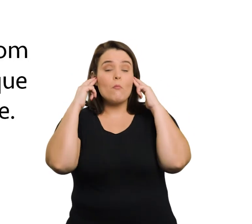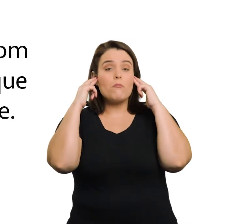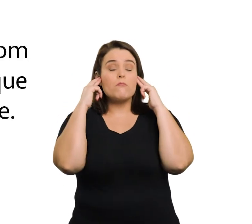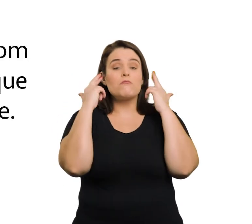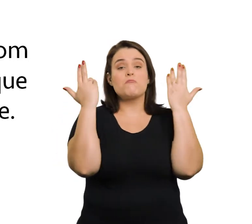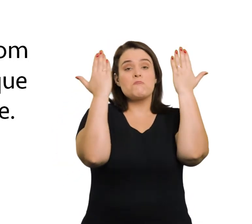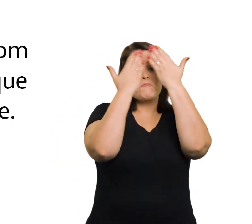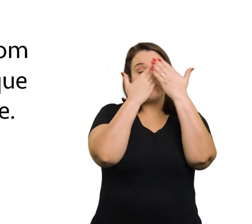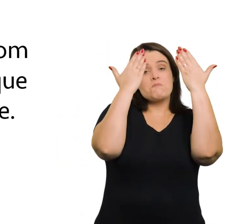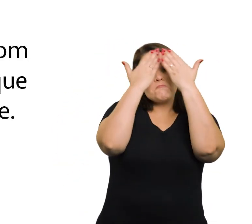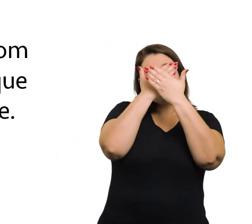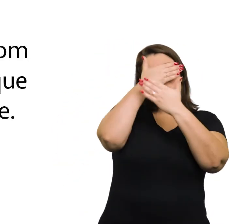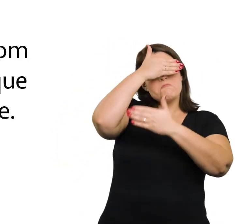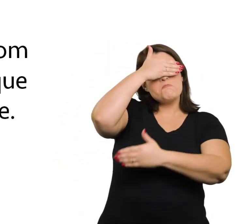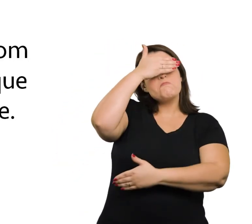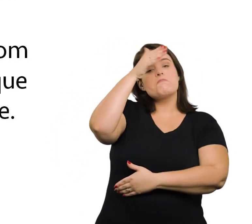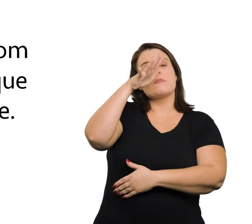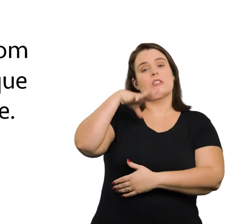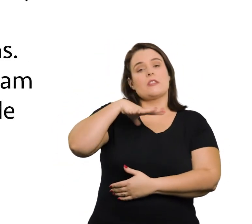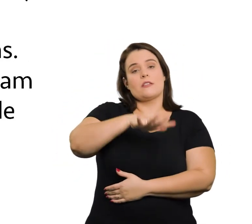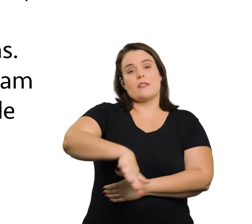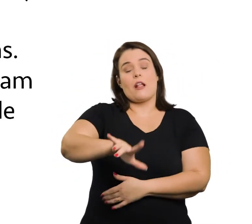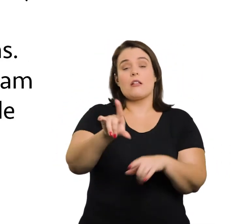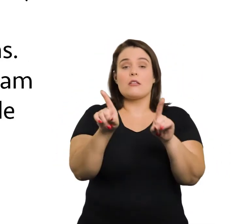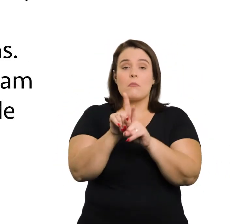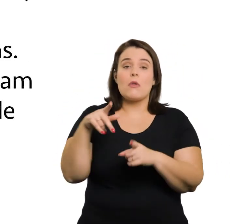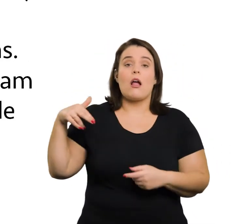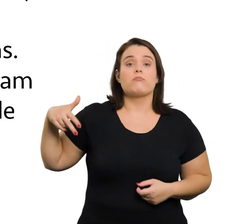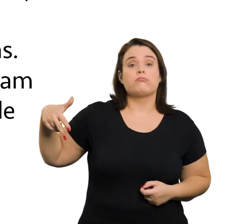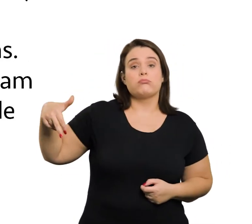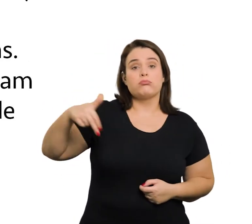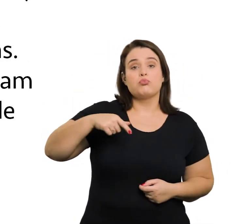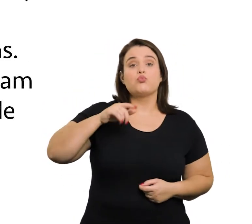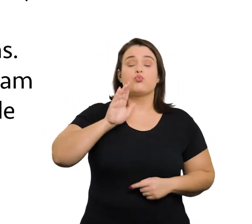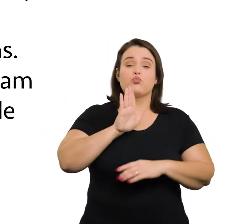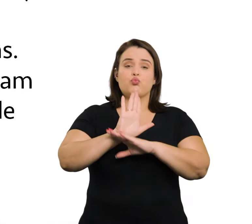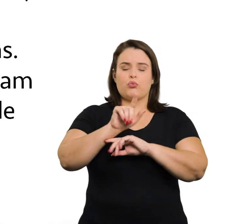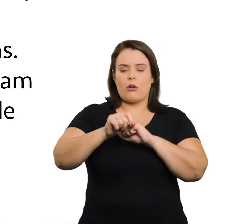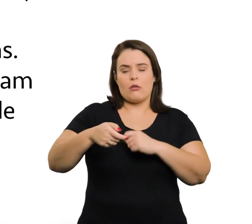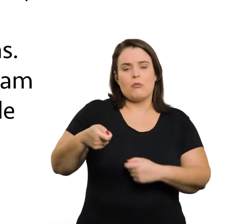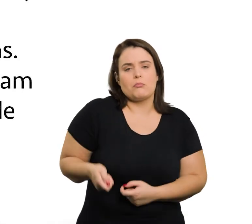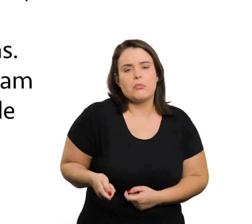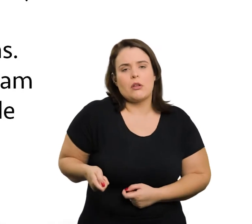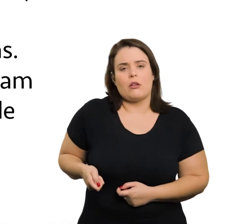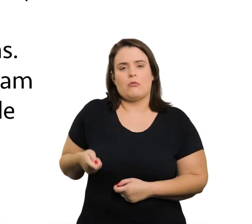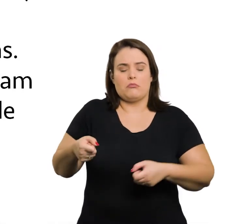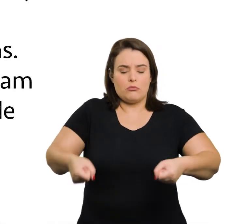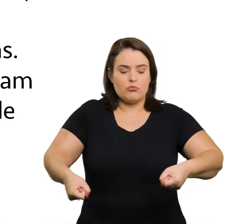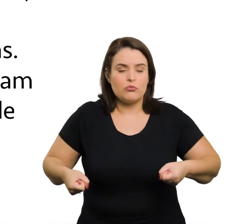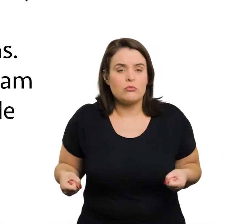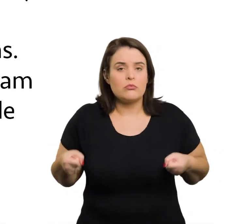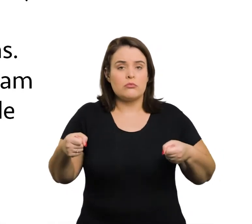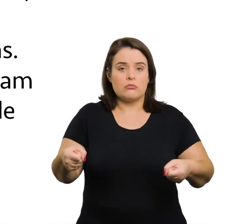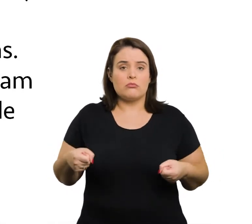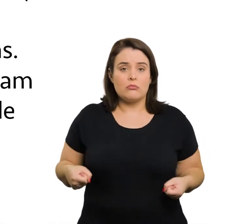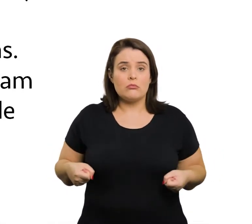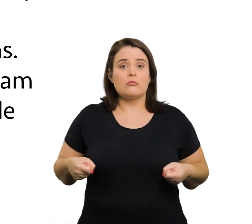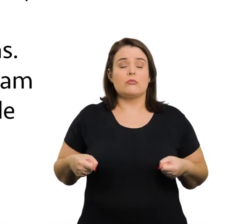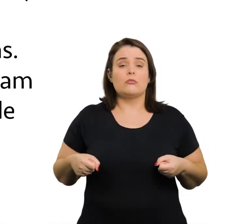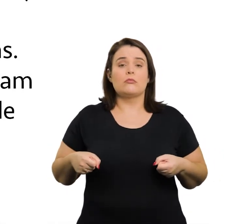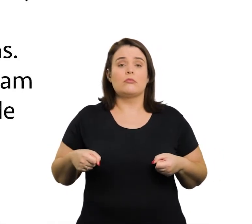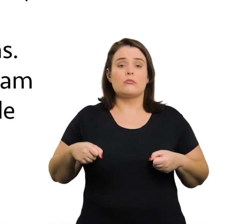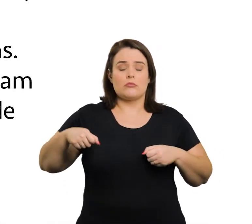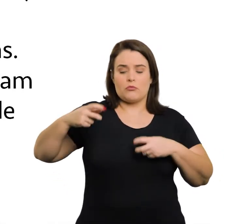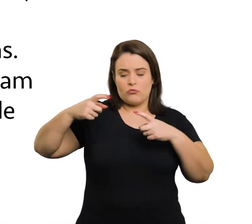Há pessoas que não ouvem ou não veem a cidade. Há também aquelas que se deslocam com a ajuda de bengalas,